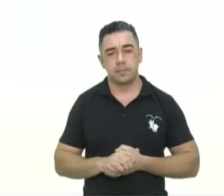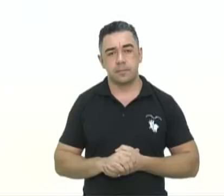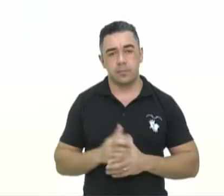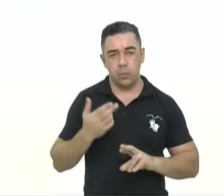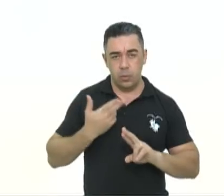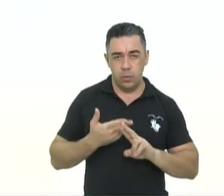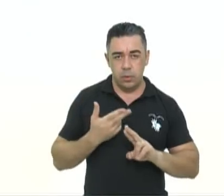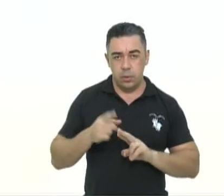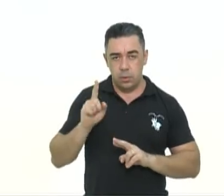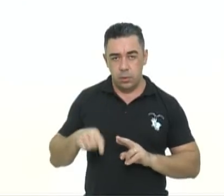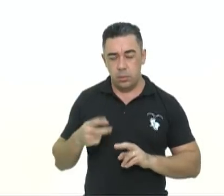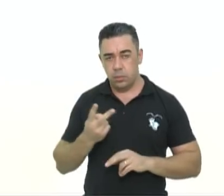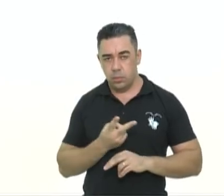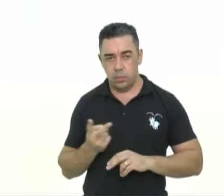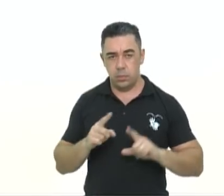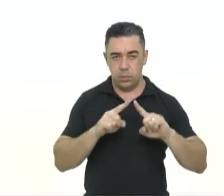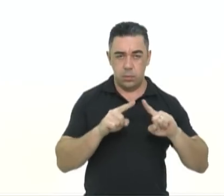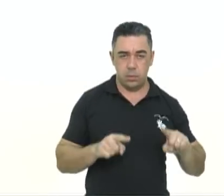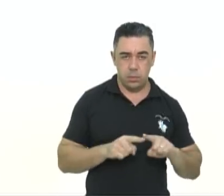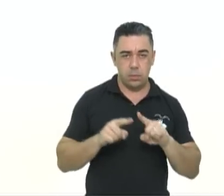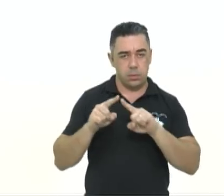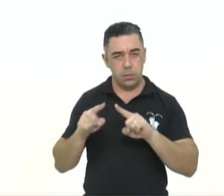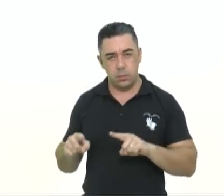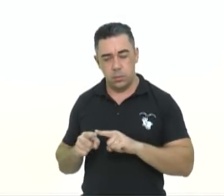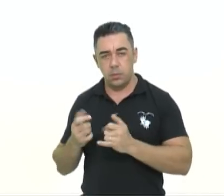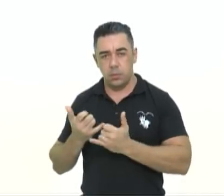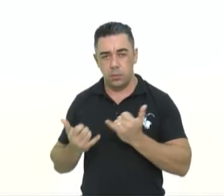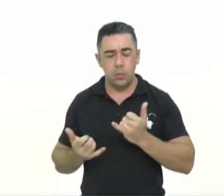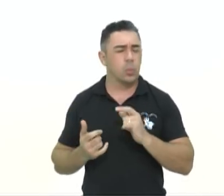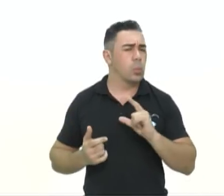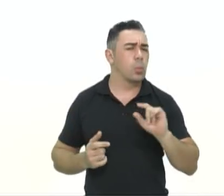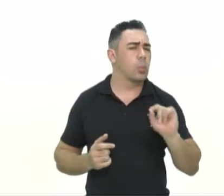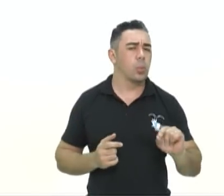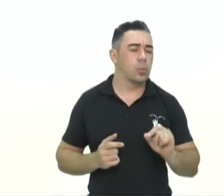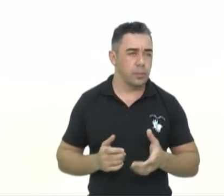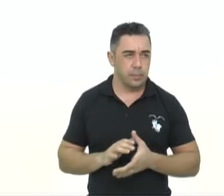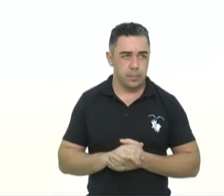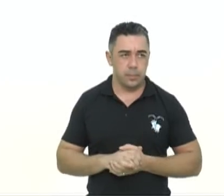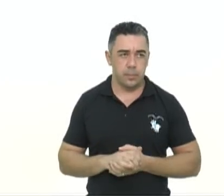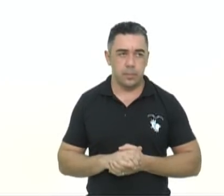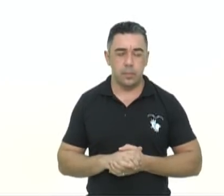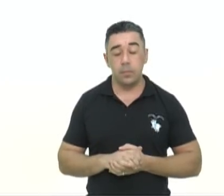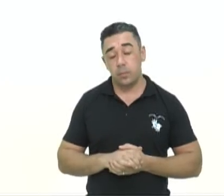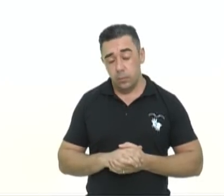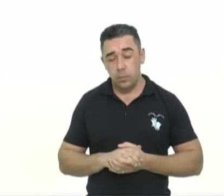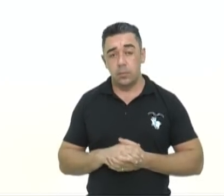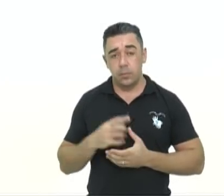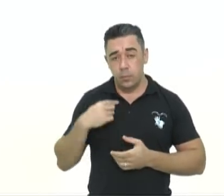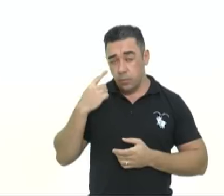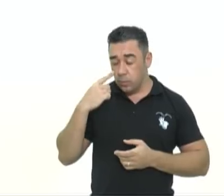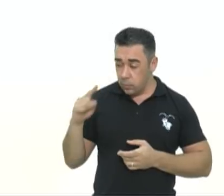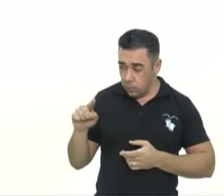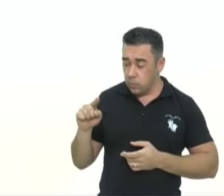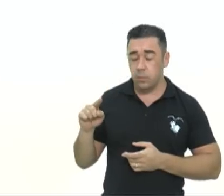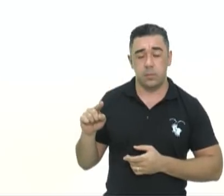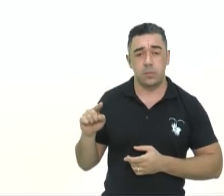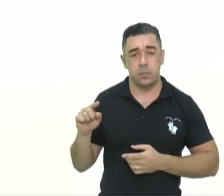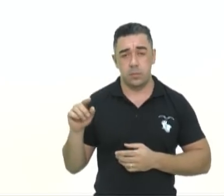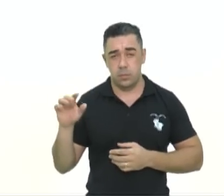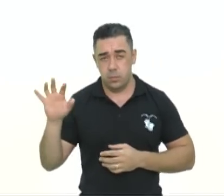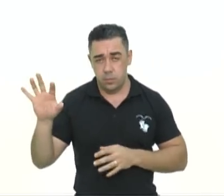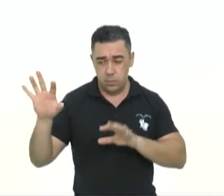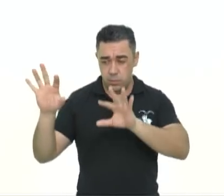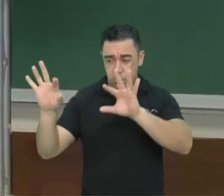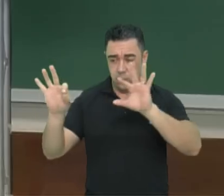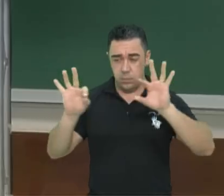a condição de semelhança, nós temos. Então, eu vou pegar a semelhança dos triângulos. Então, o